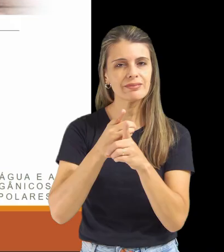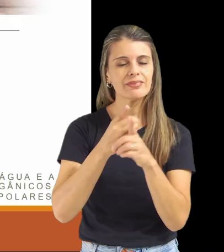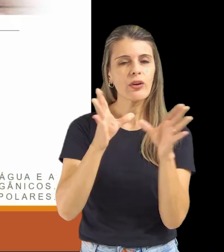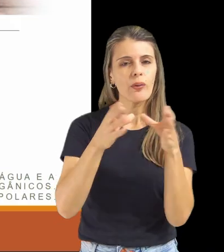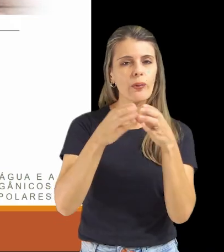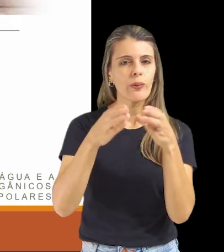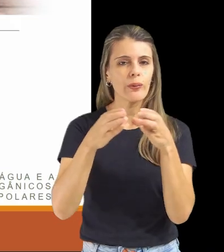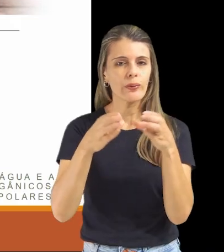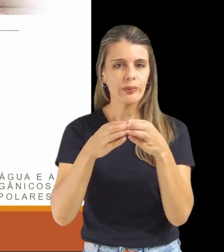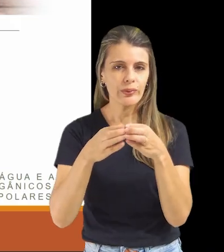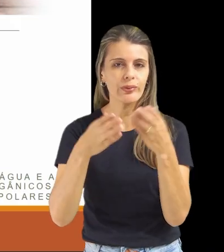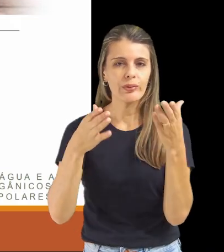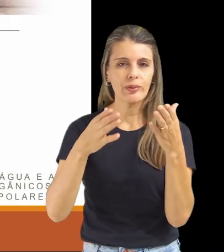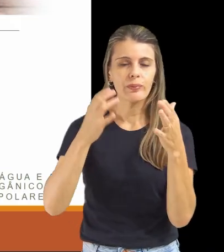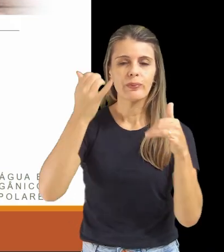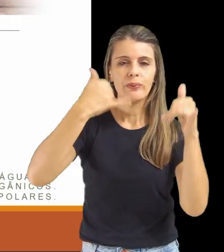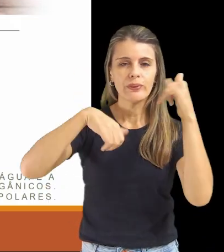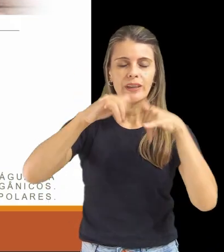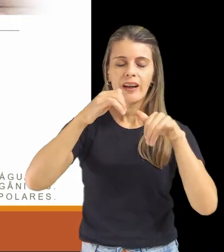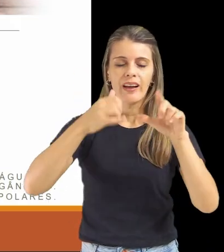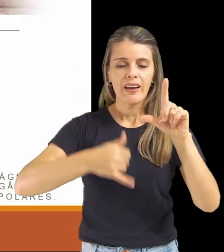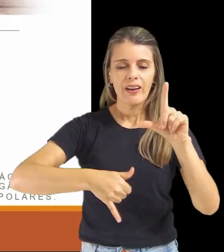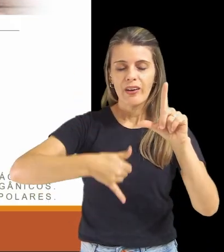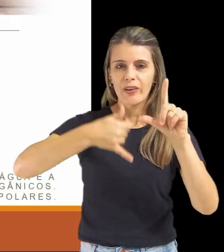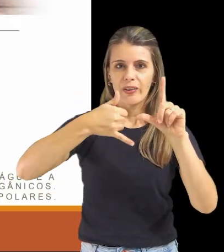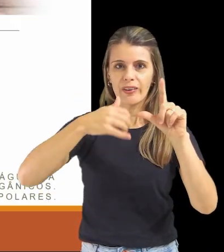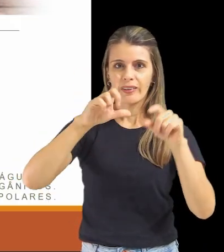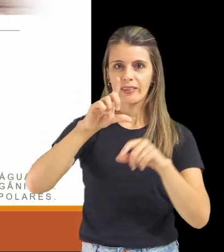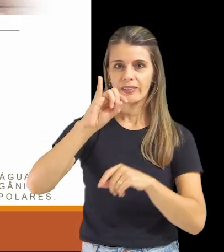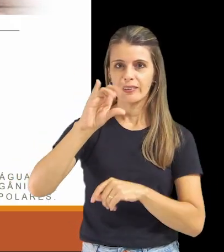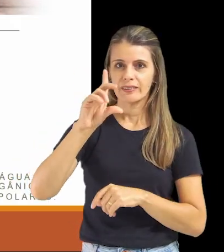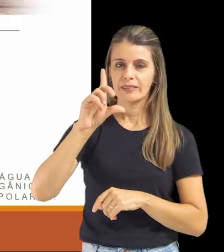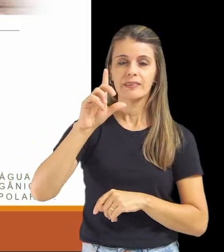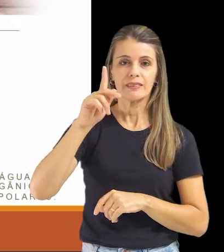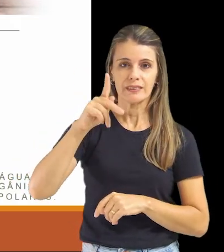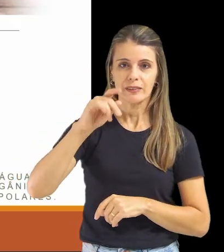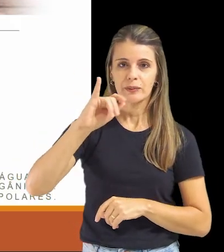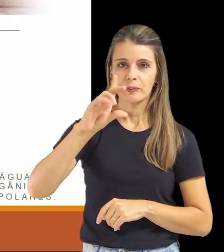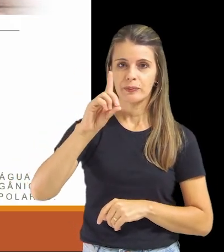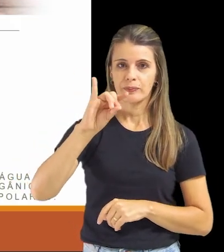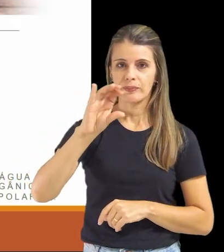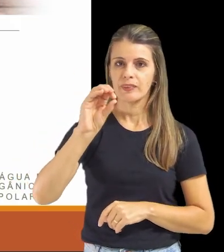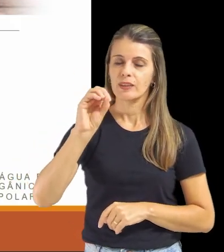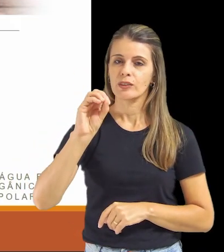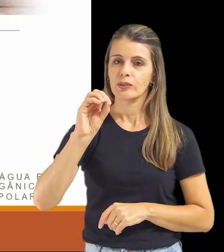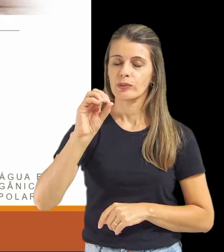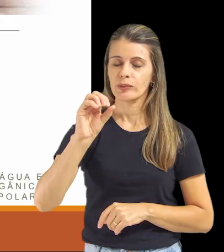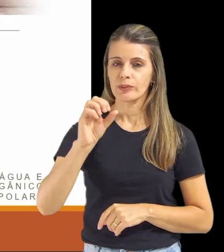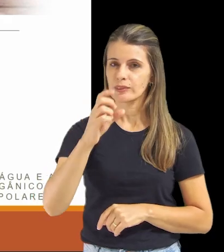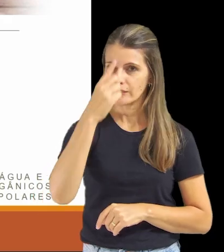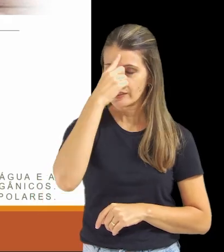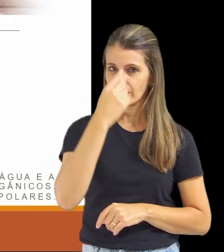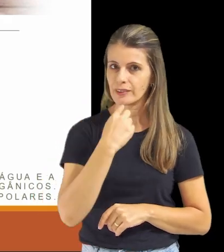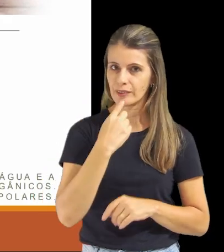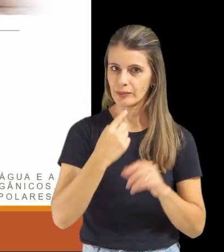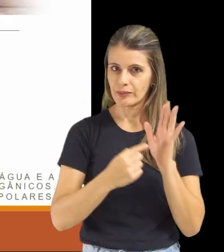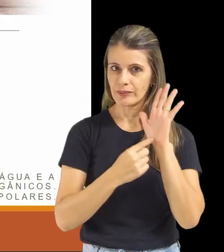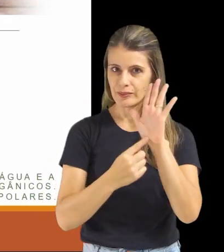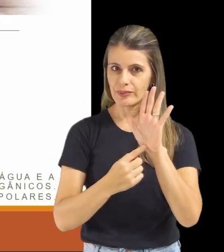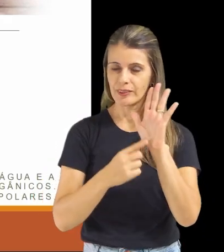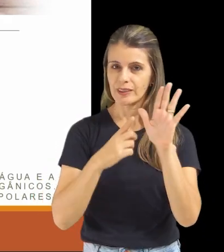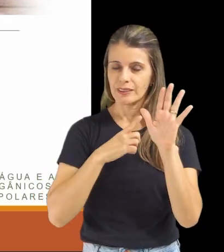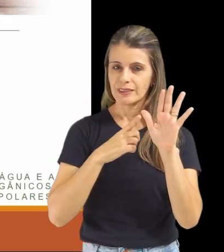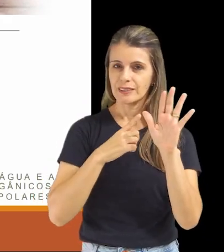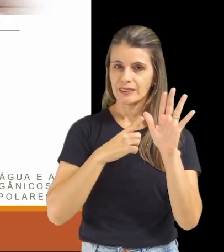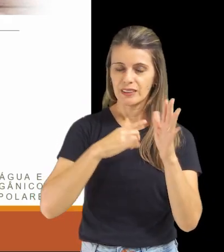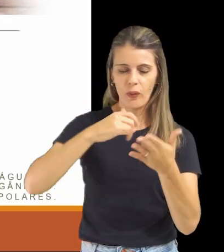encontrar esse grupo de substâncias, os lipídios? Então, nessa imagem que vocês estão olhando, né, eu tenho vários tipos